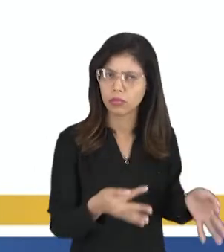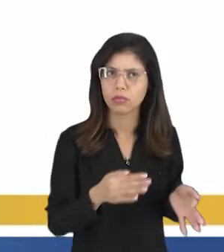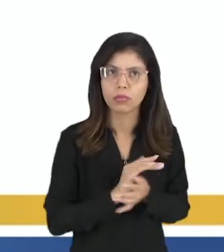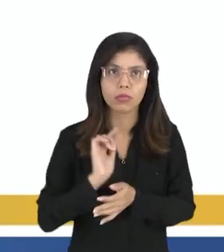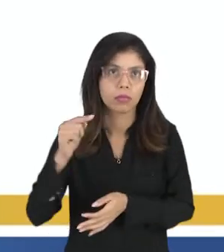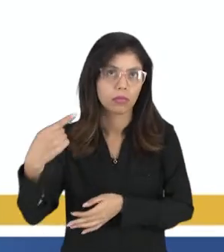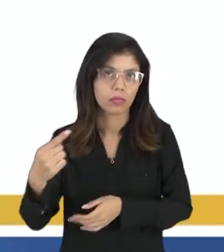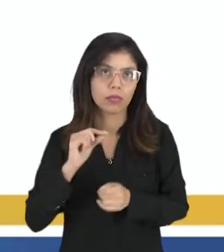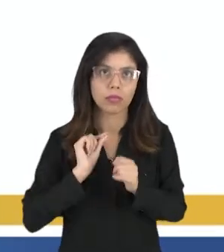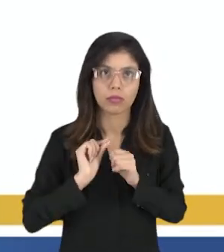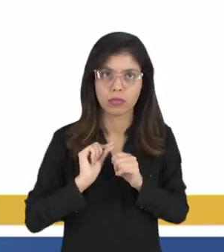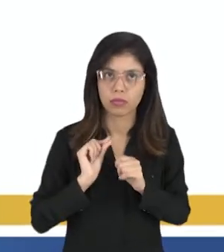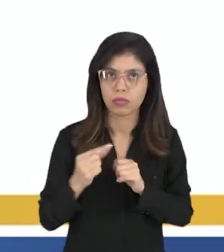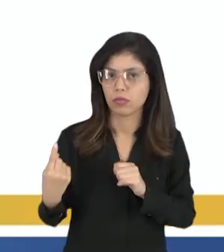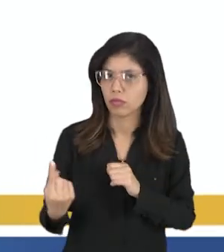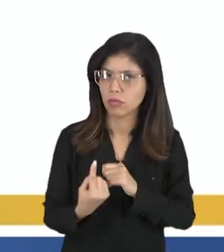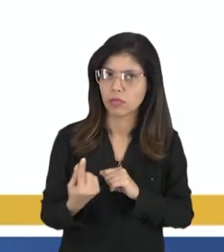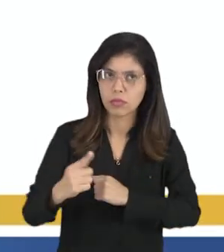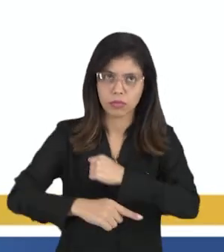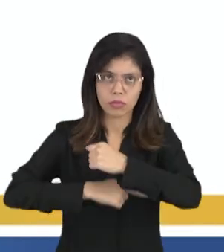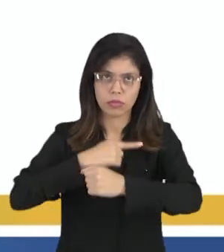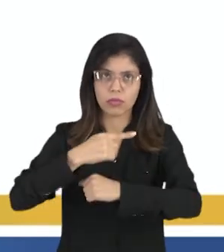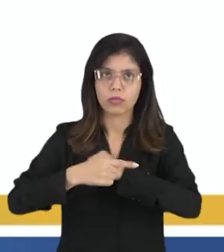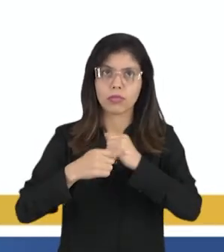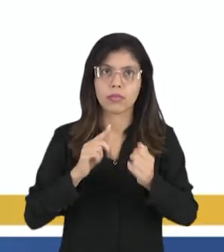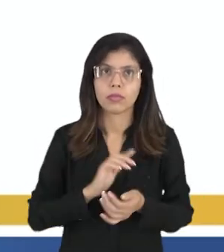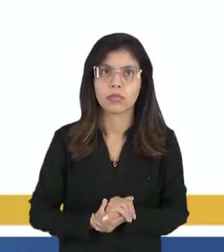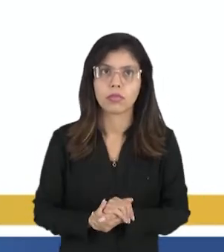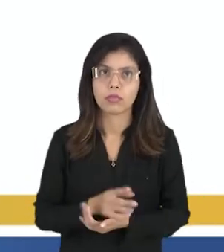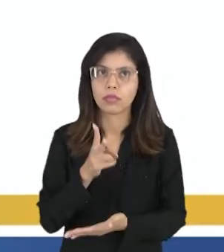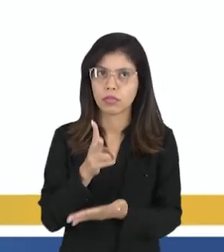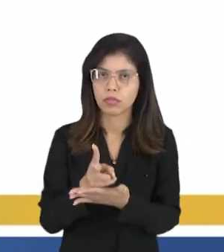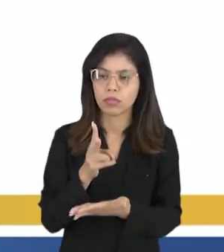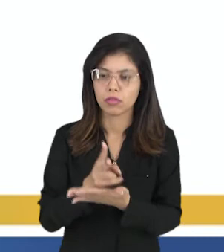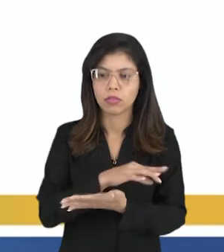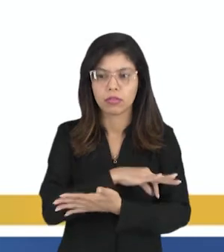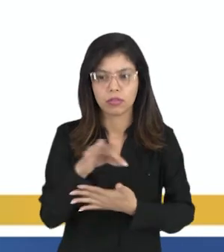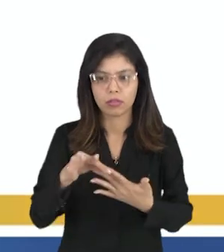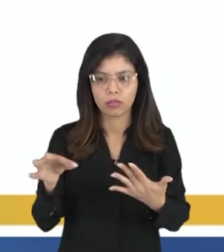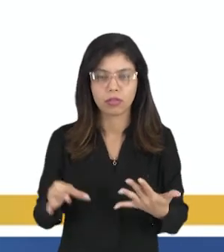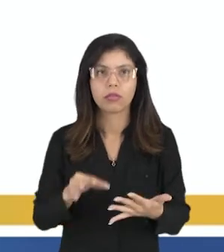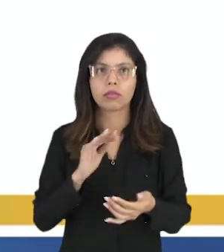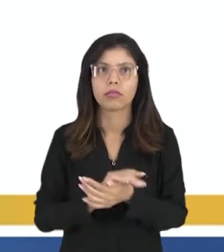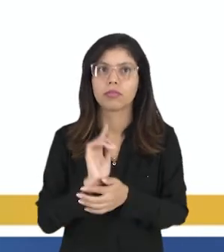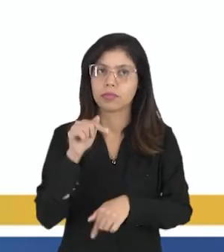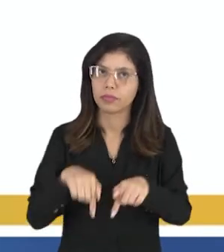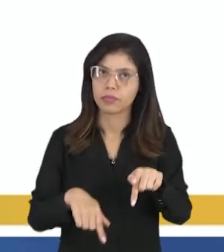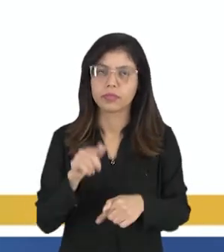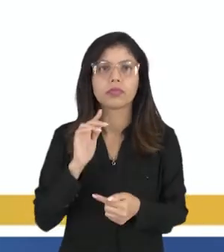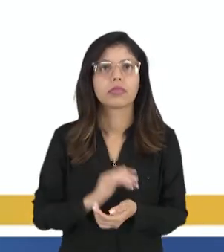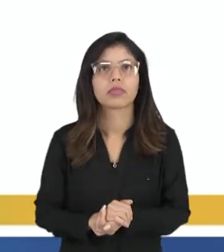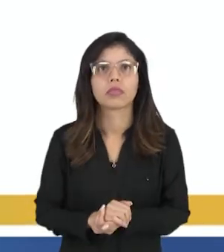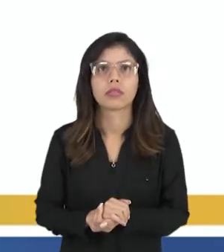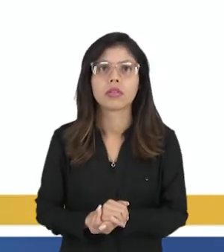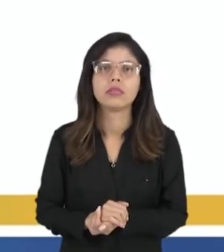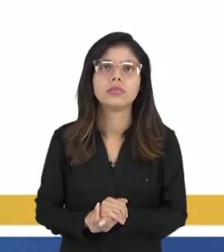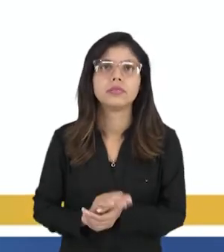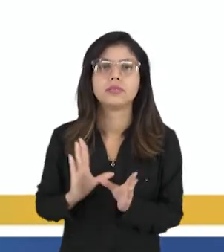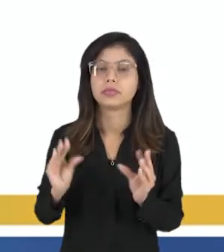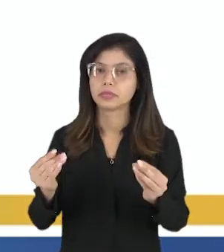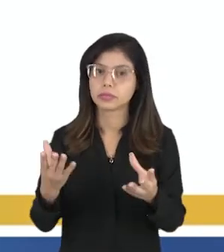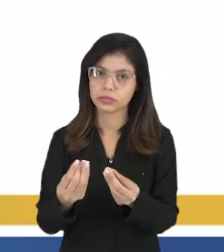são aquelas formadas unicamente por átomos de um mesmo elemento químico.